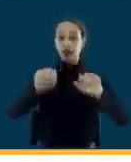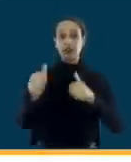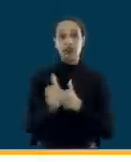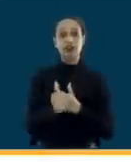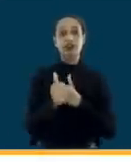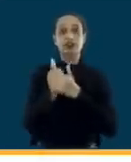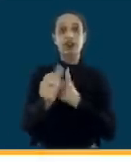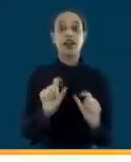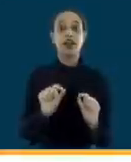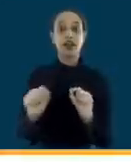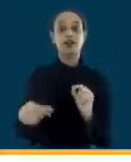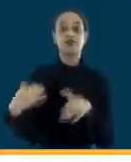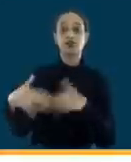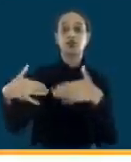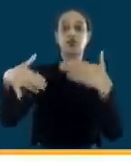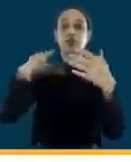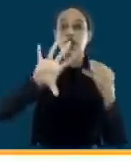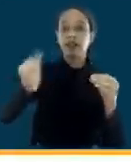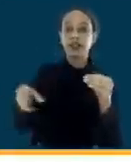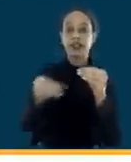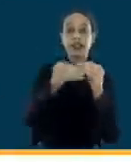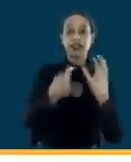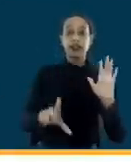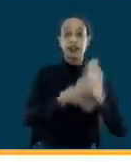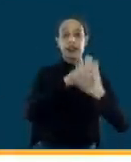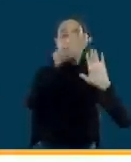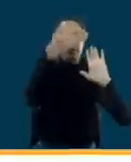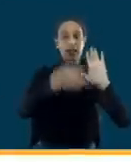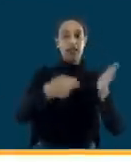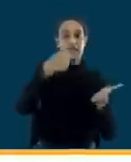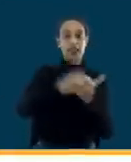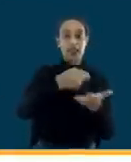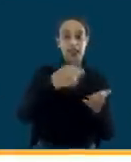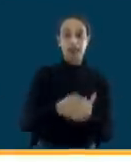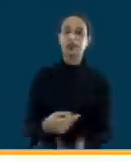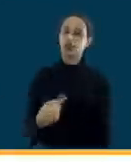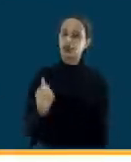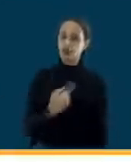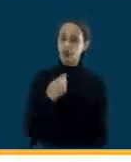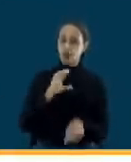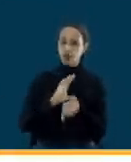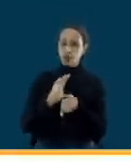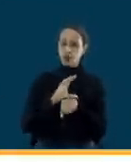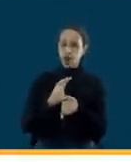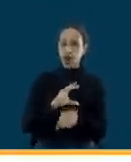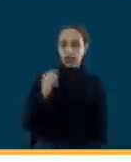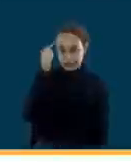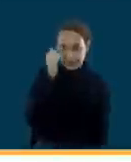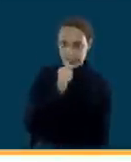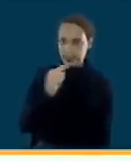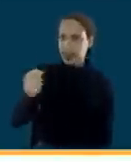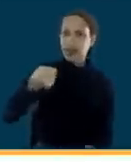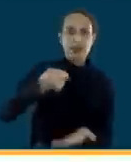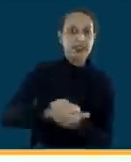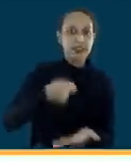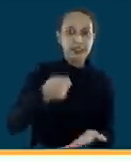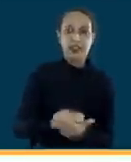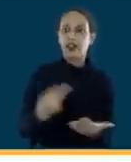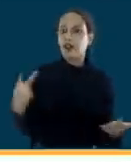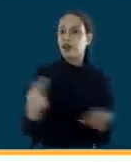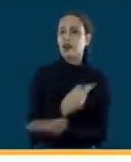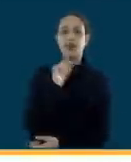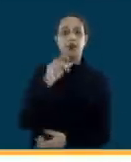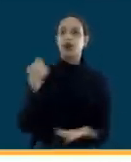esse processo da implementação da lei. Porque nós estaremos fazendo o curso, vocês observem, na semana decisiva, onde deverá sair o texto